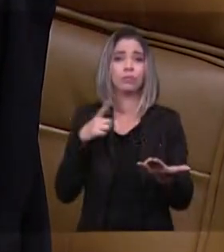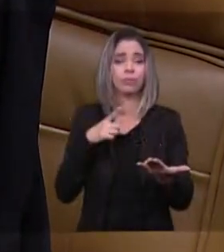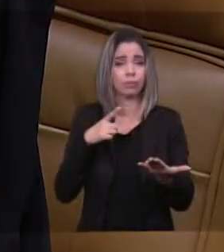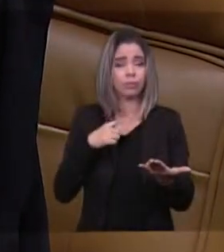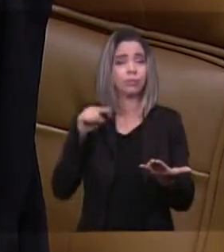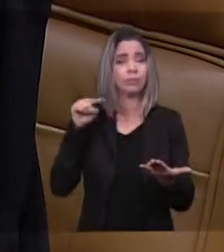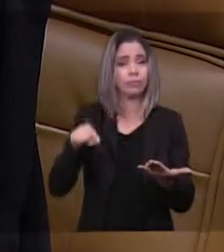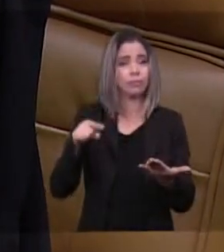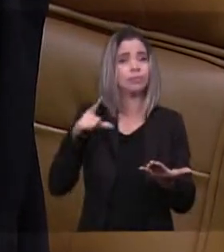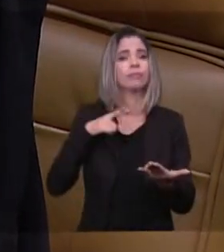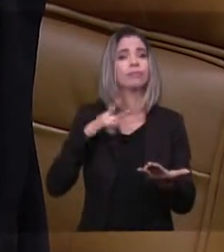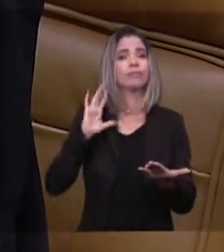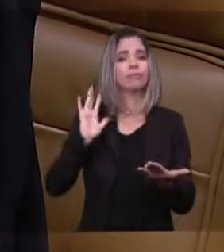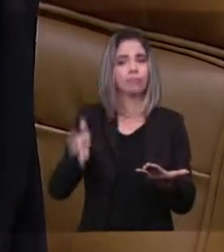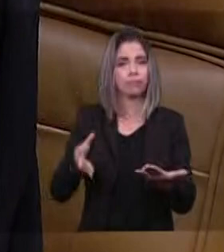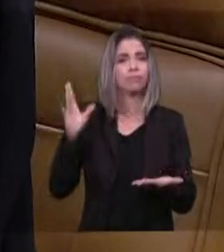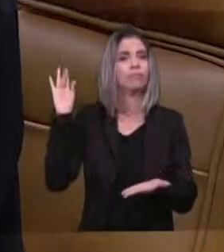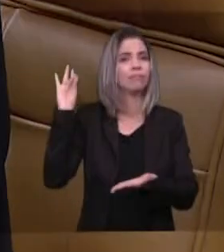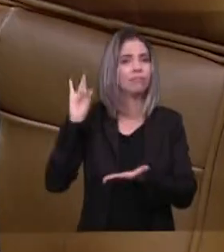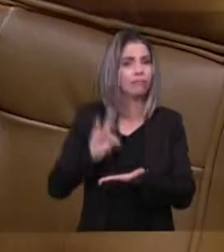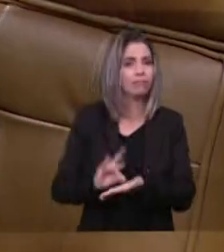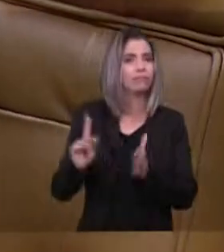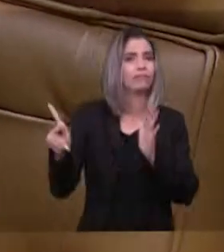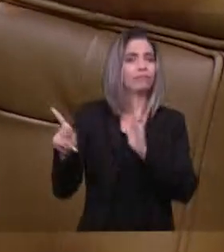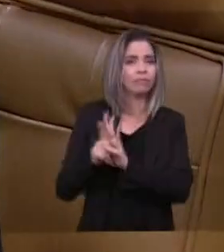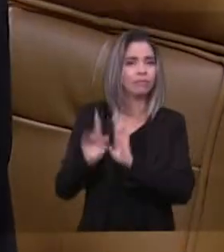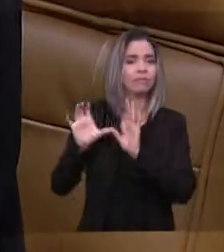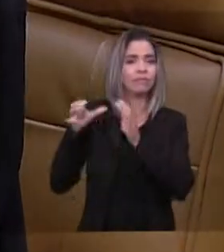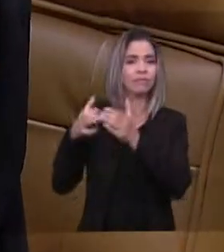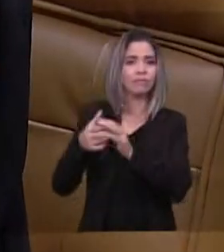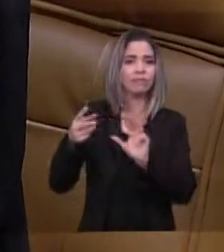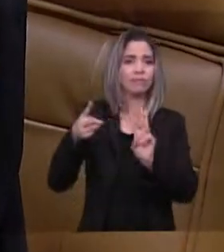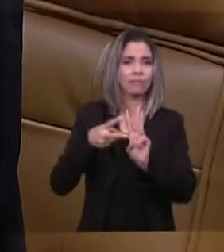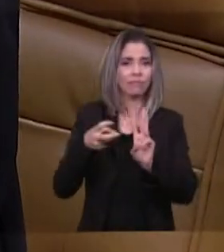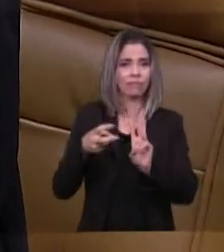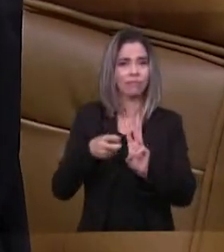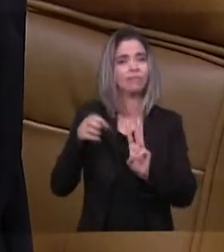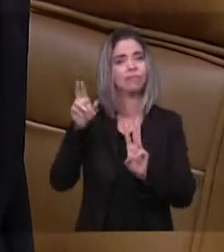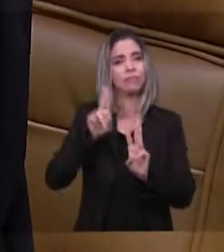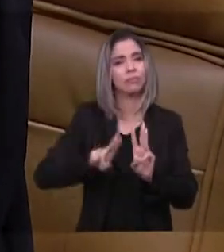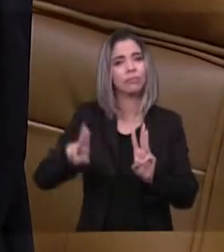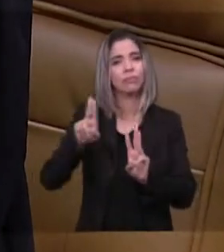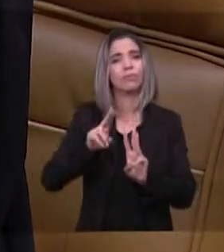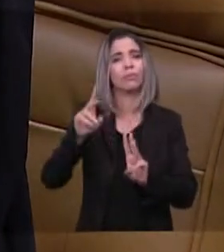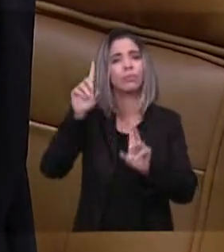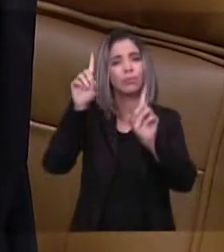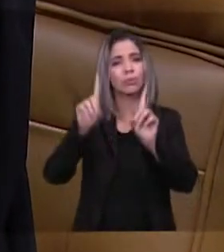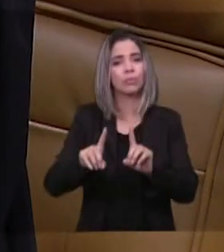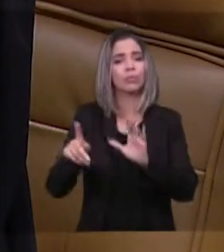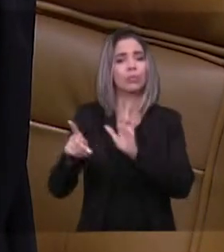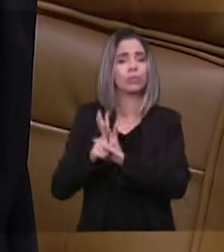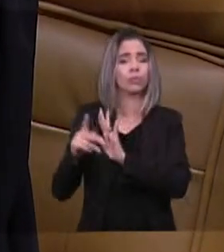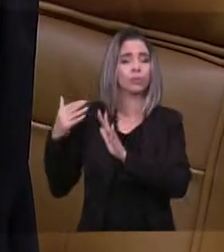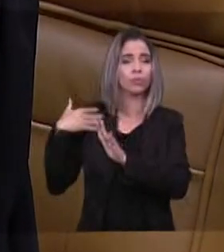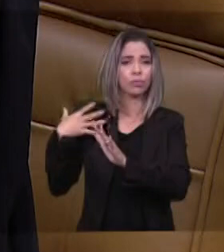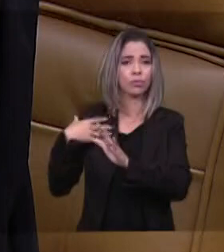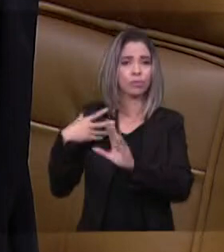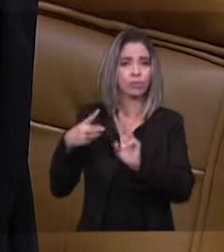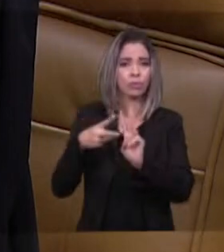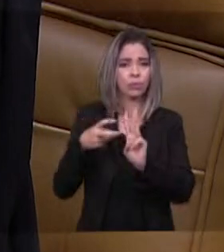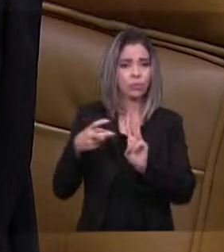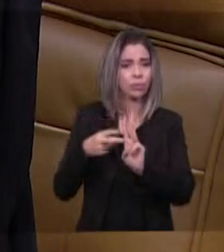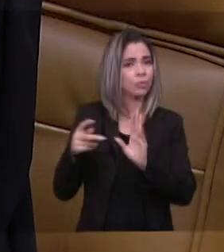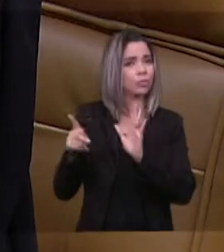as origens do indigenato, instituto jurídico que proclama o direito originário dos indígenas sobre as